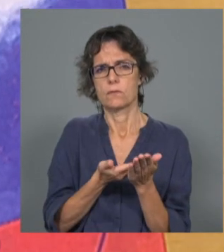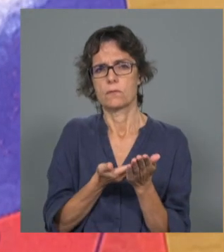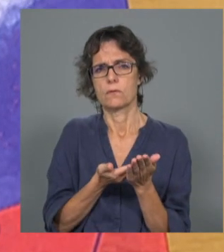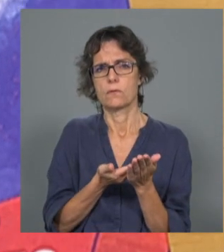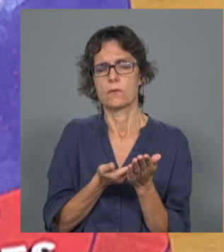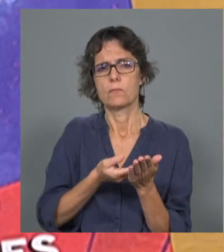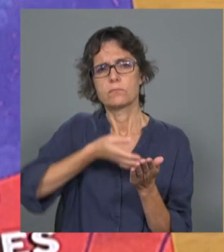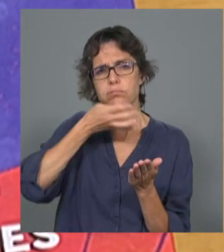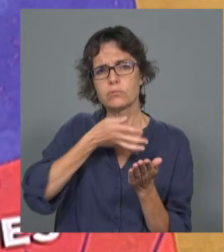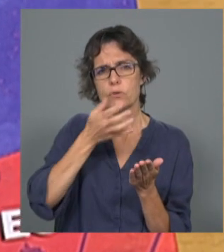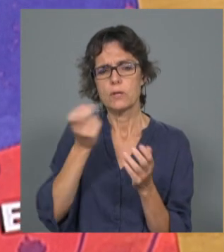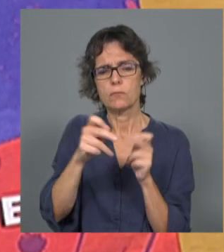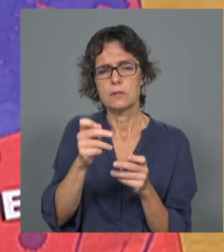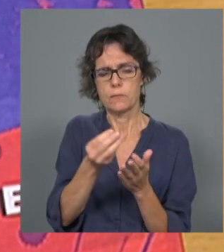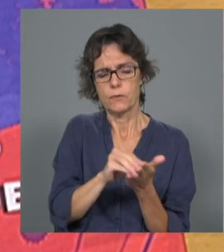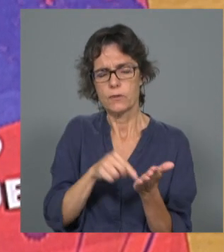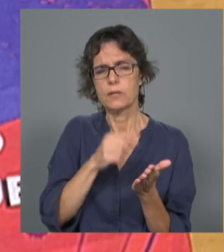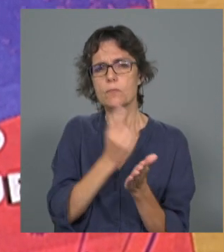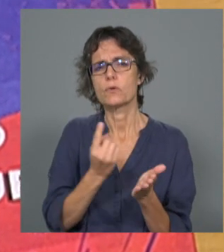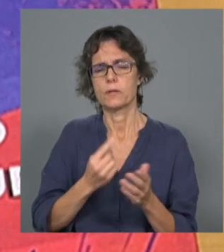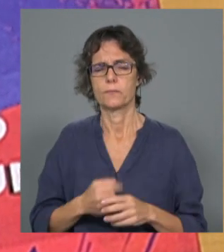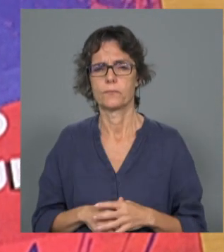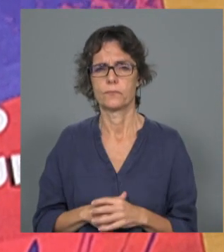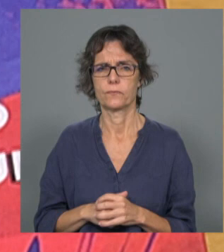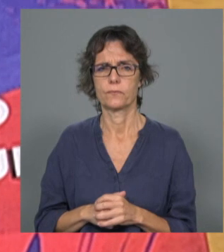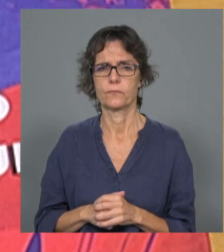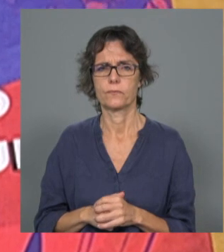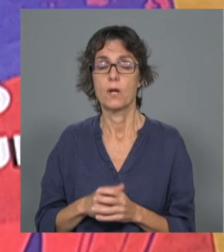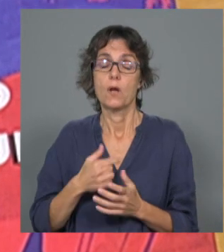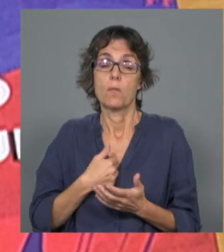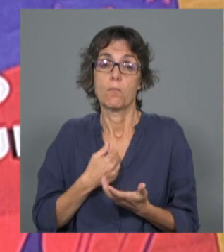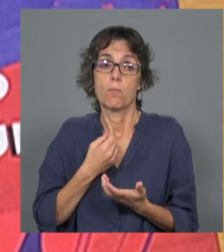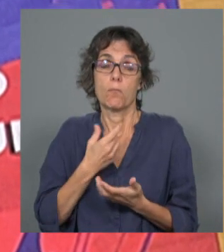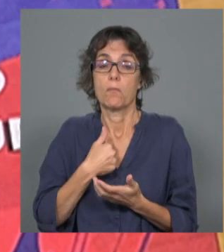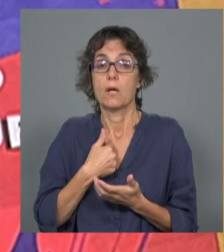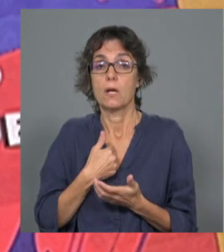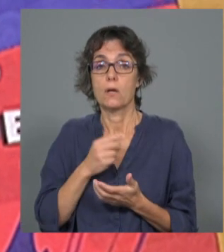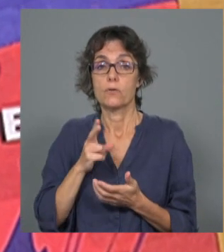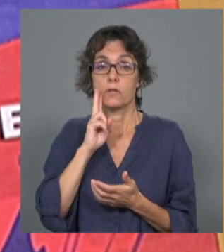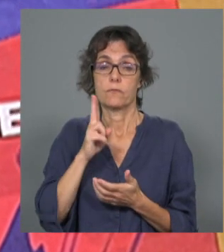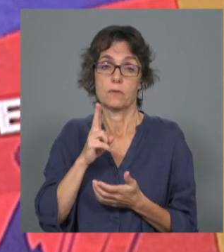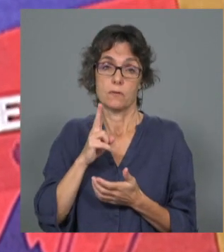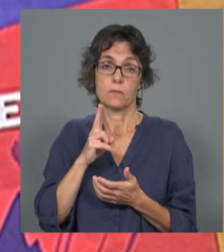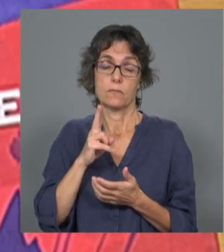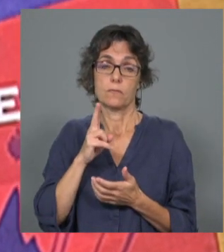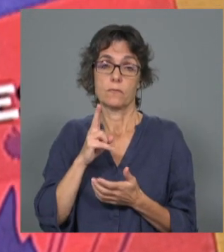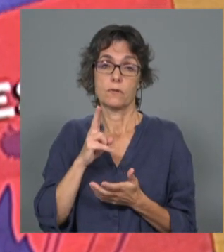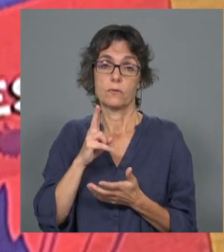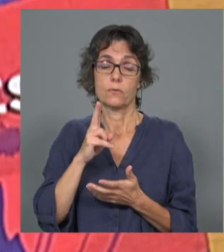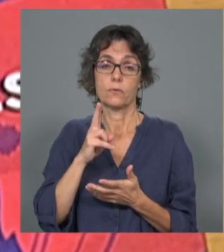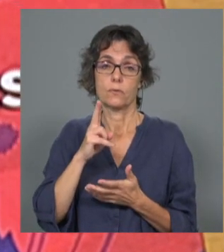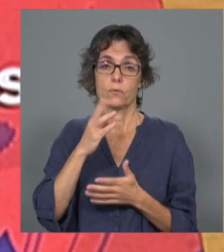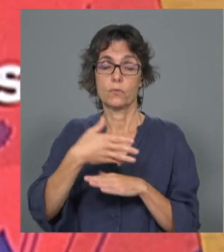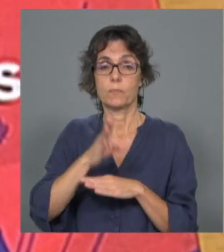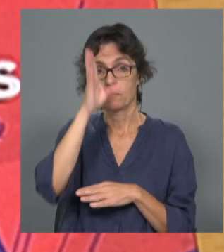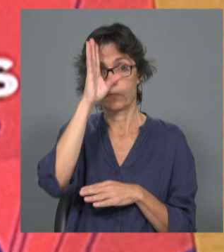relatando este acontecimento? Bom, eu tinha sido, durante alguns anos, diretor do Departamento de Defesa do Ministério da Defesa Nacional.